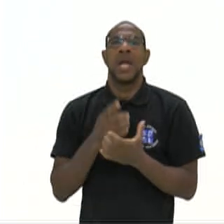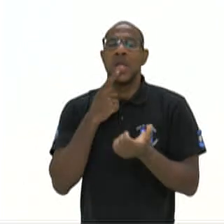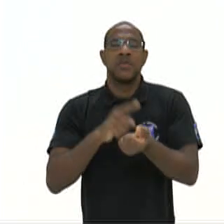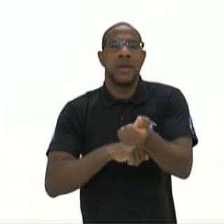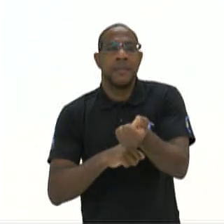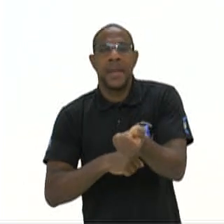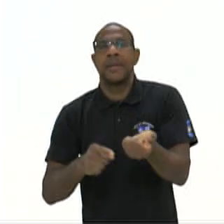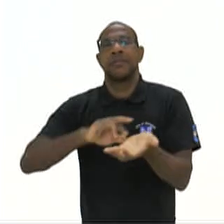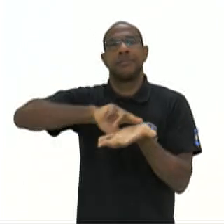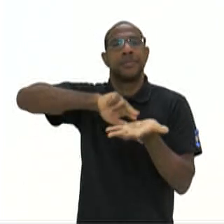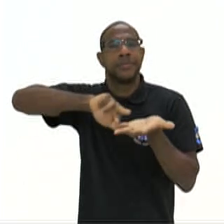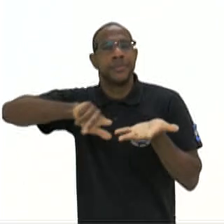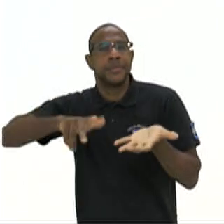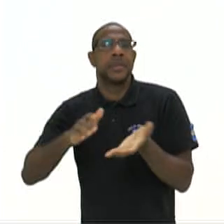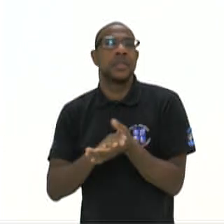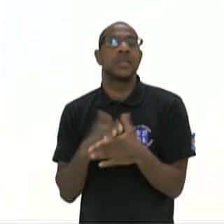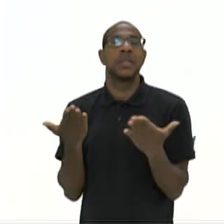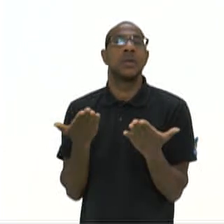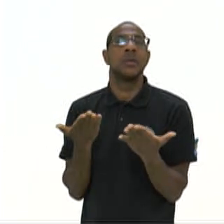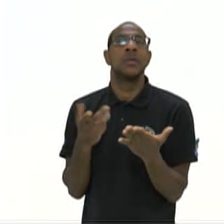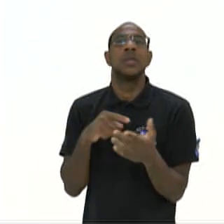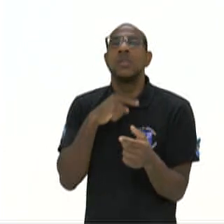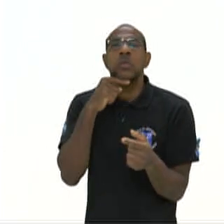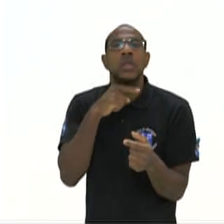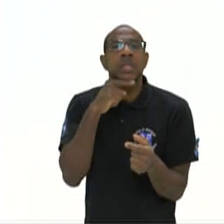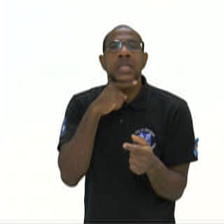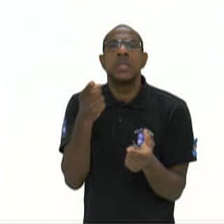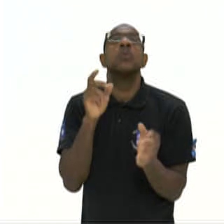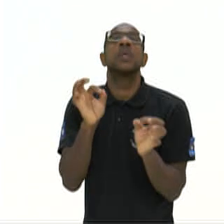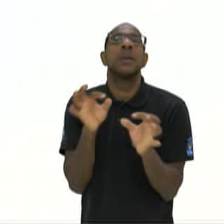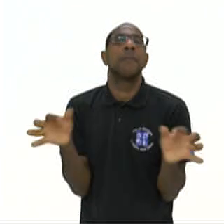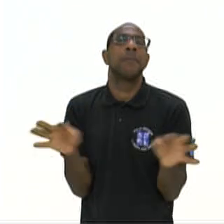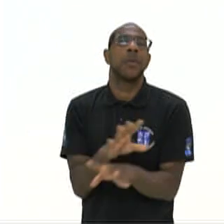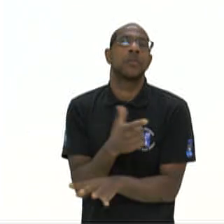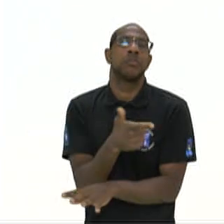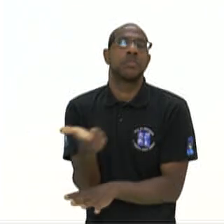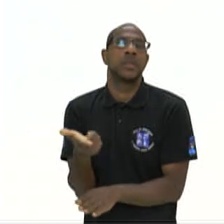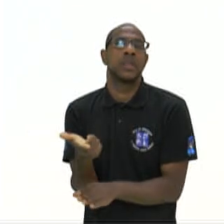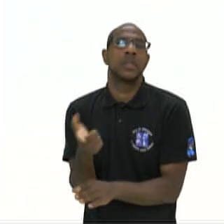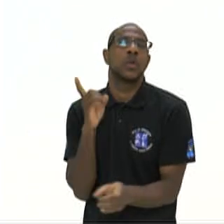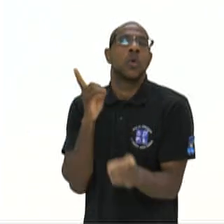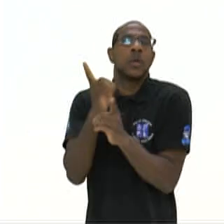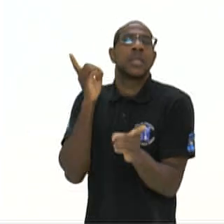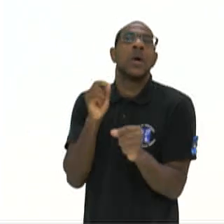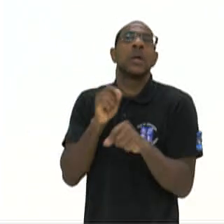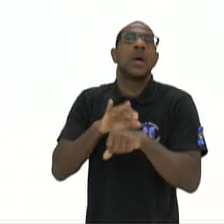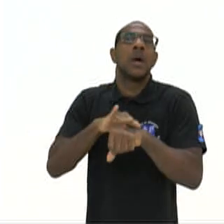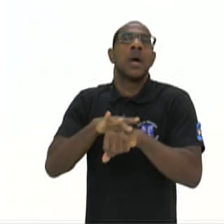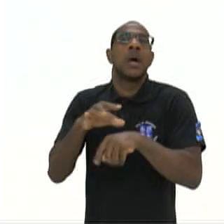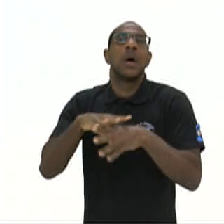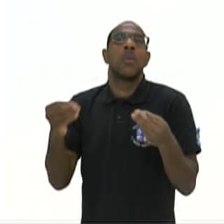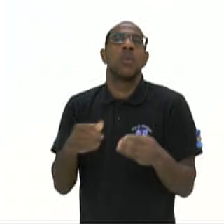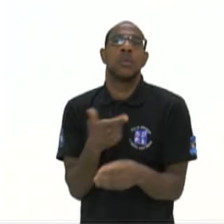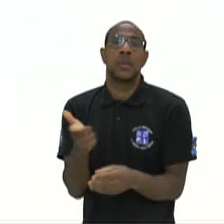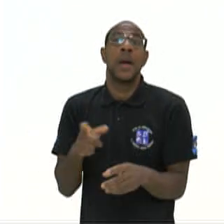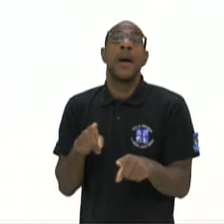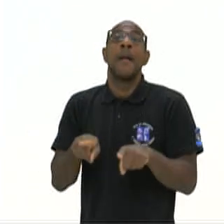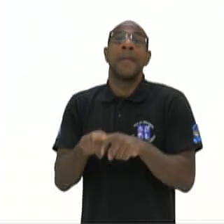esses objetivos ainda não conseguiram ser concretizados. Mas eles buscam, né, através das